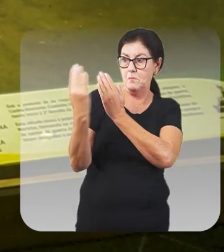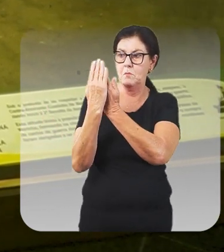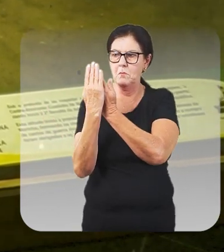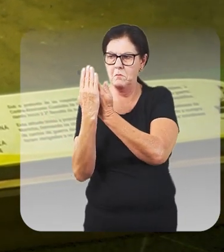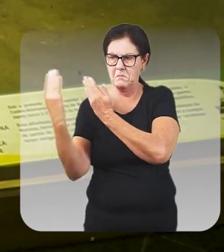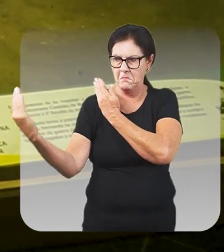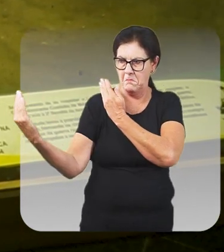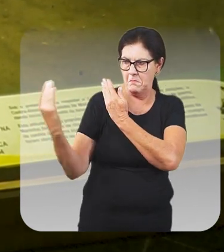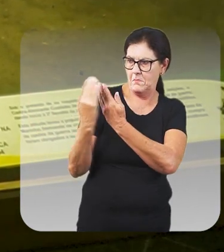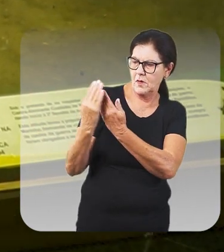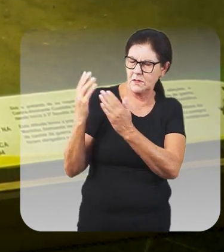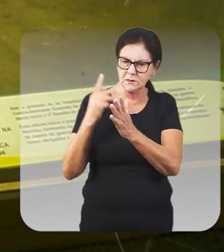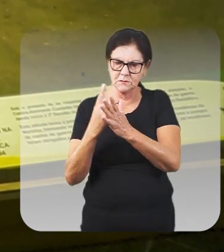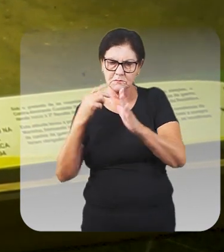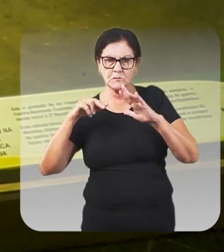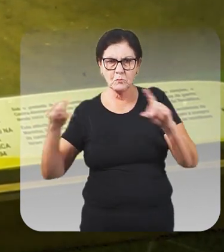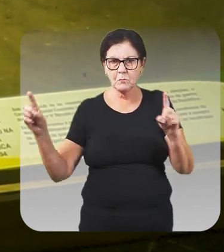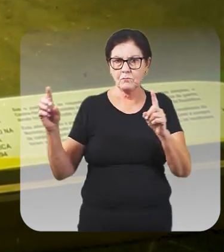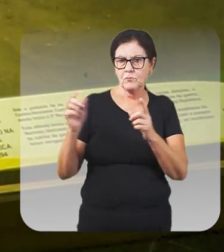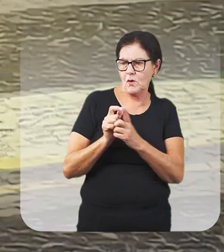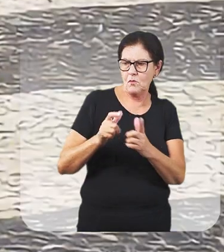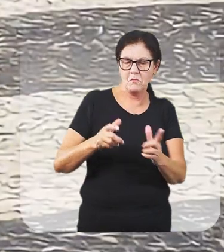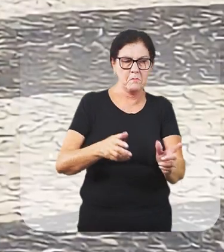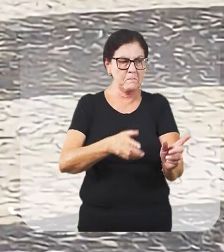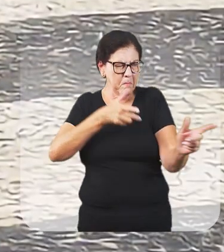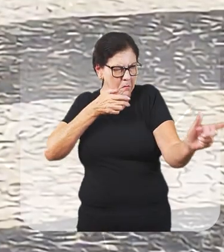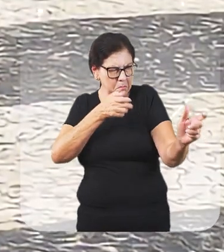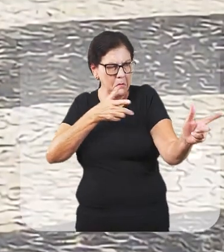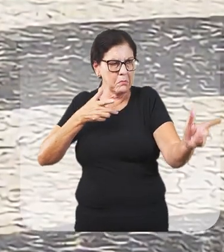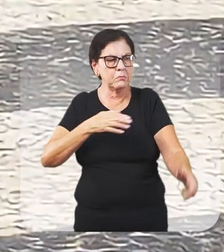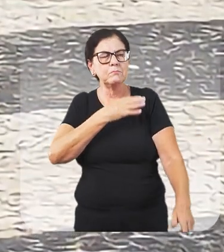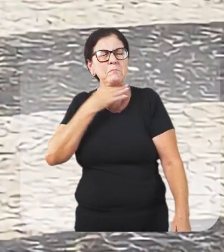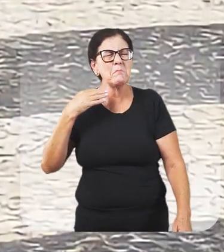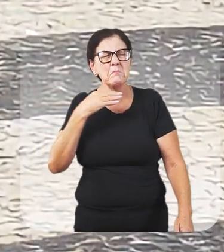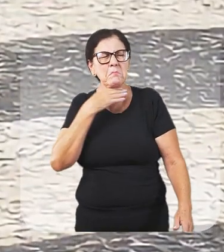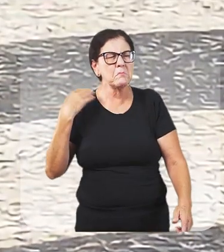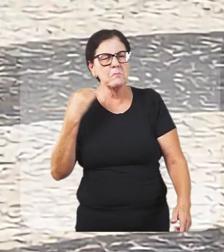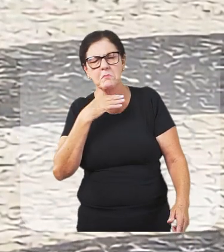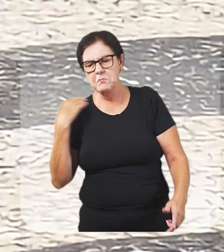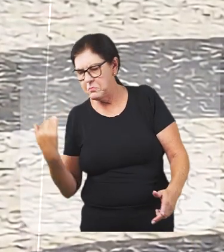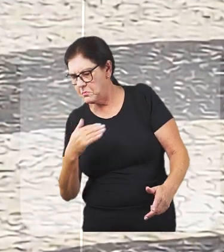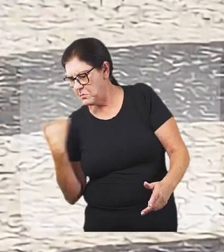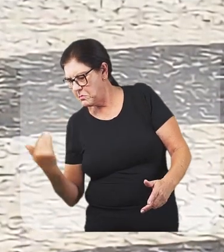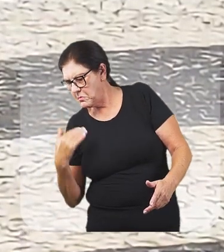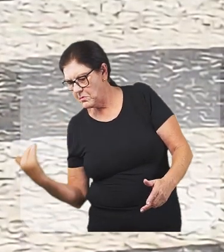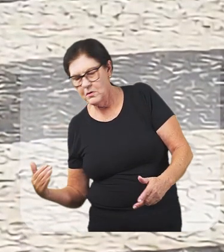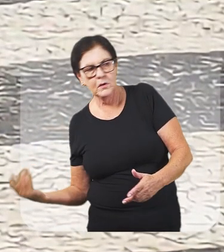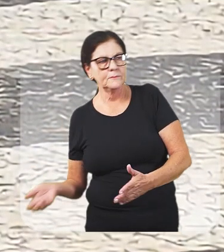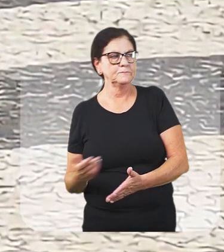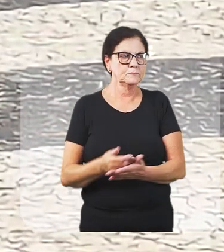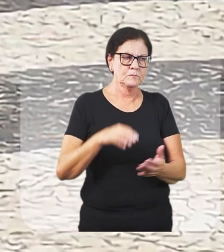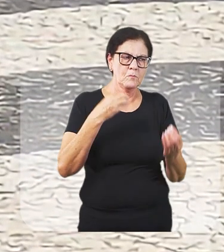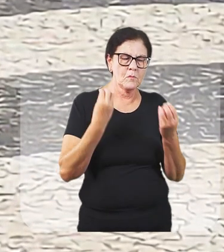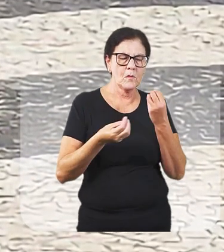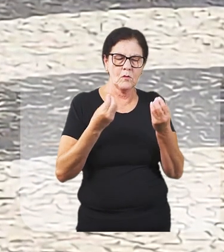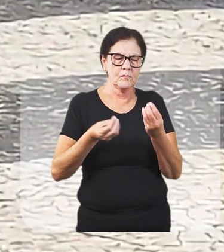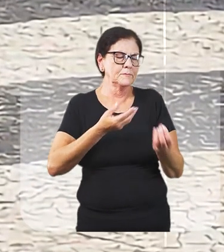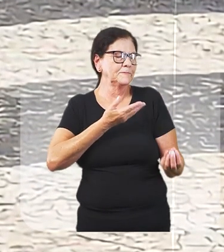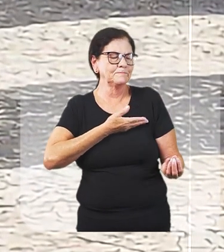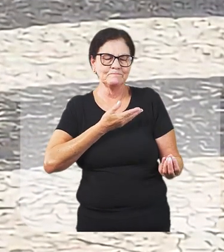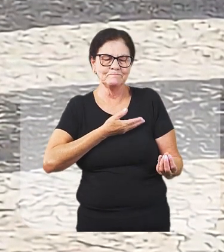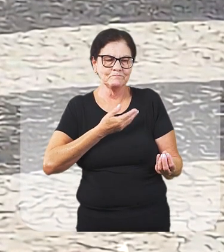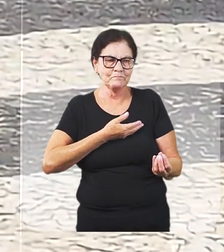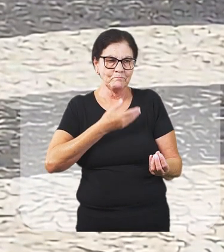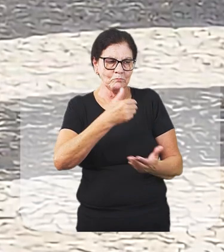posição numérica e estratégica em vantagem. O tiroteio foi brutal e implacável. Newton Prado e seus companheiros resistiram o